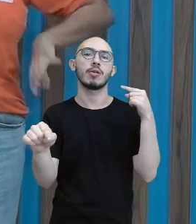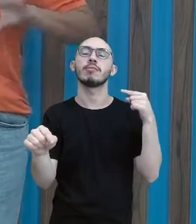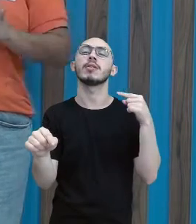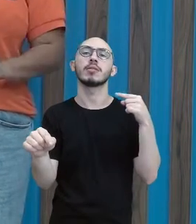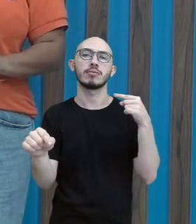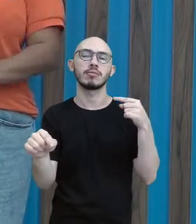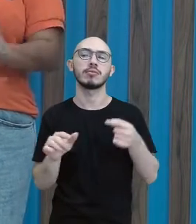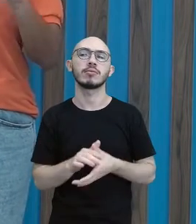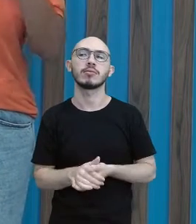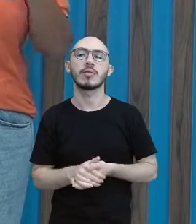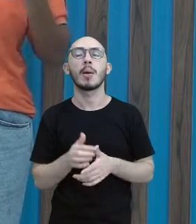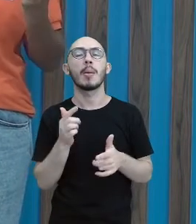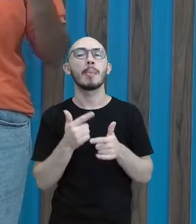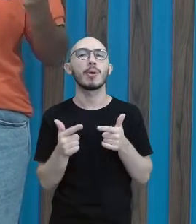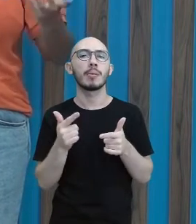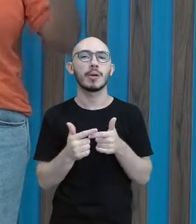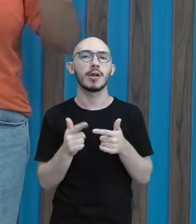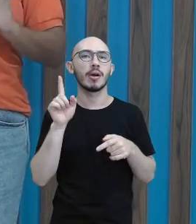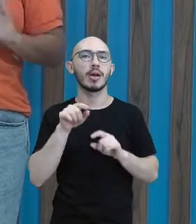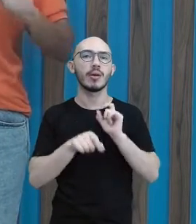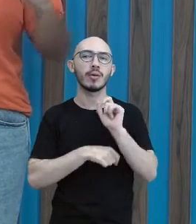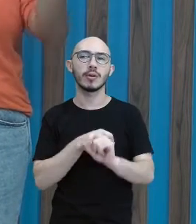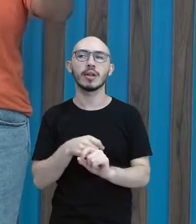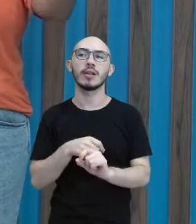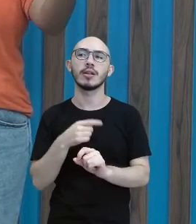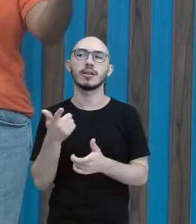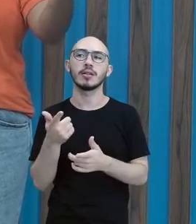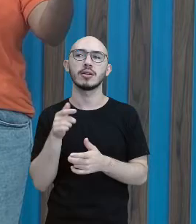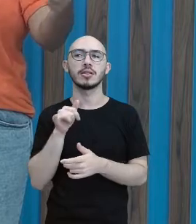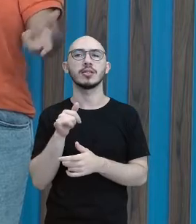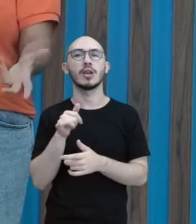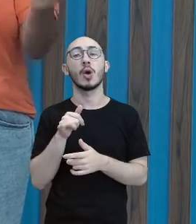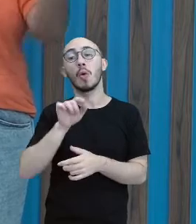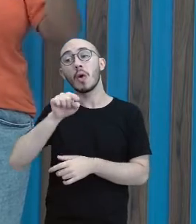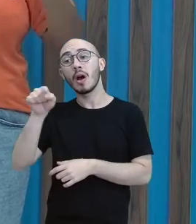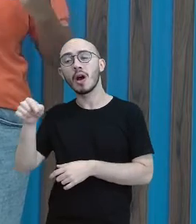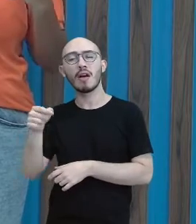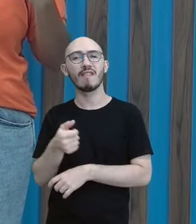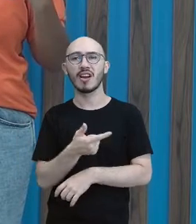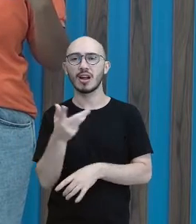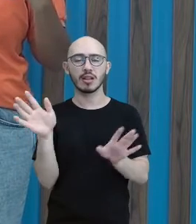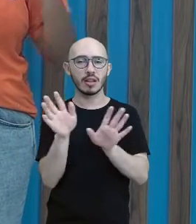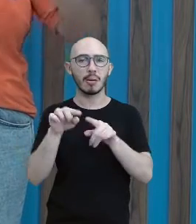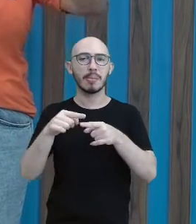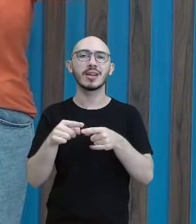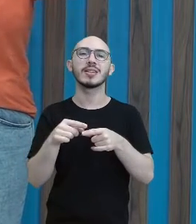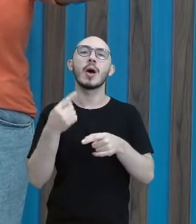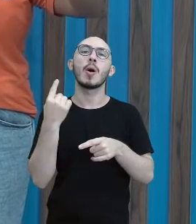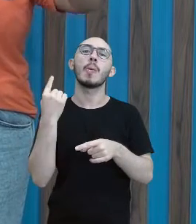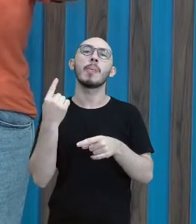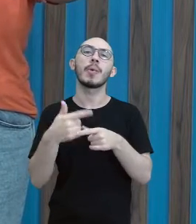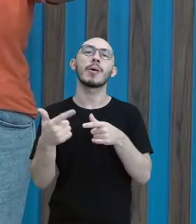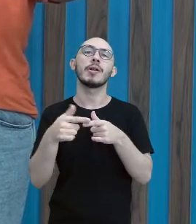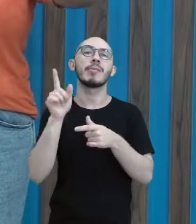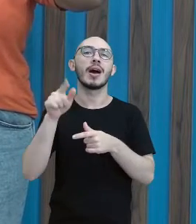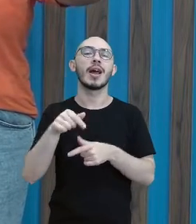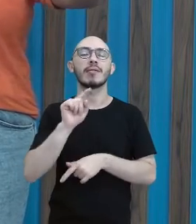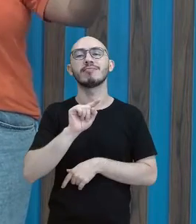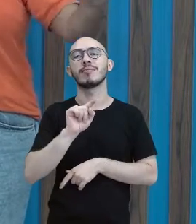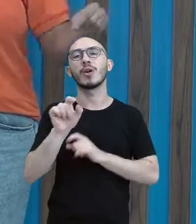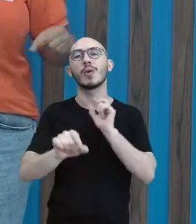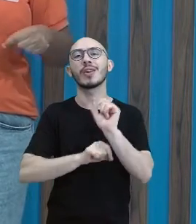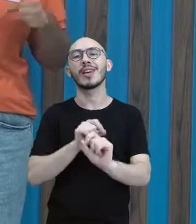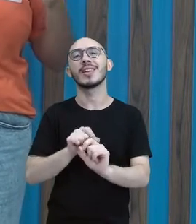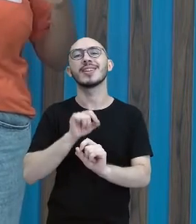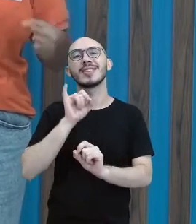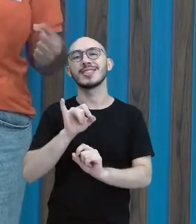maiores problemas com o uso da vírgula ocorrem não pelo excesso, mas pela falta. Ou, às vezes, pelo excesso, quando ela